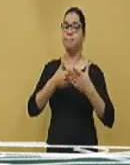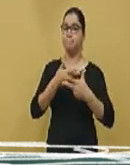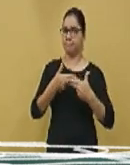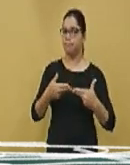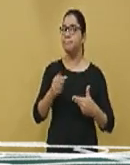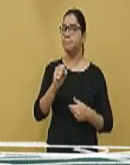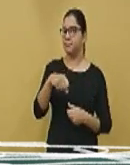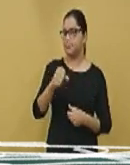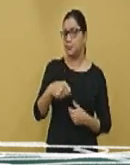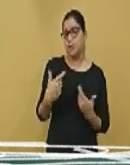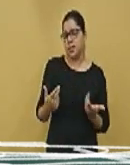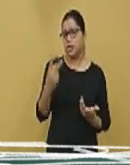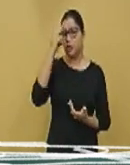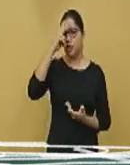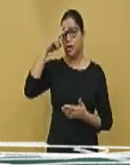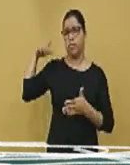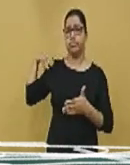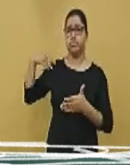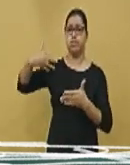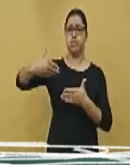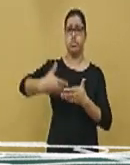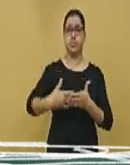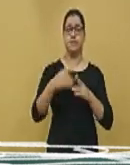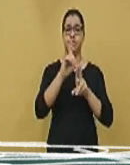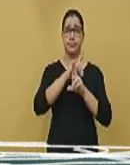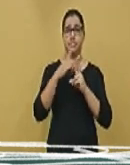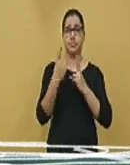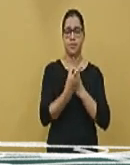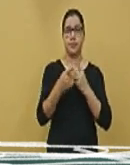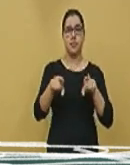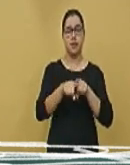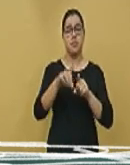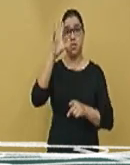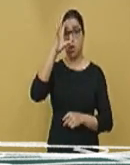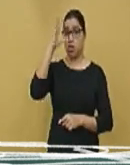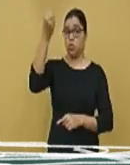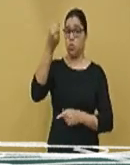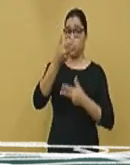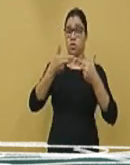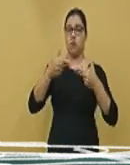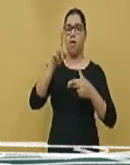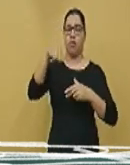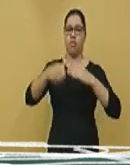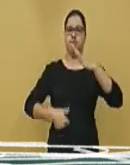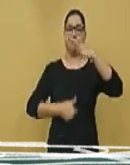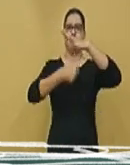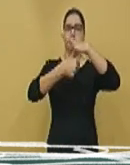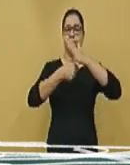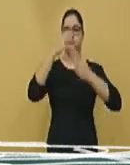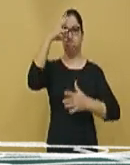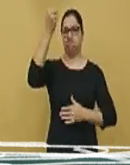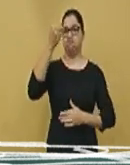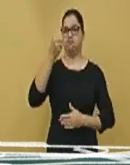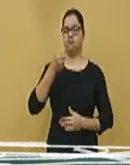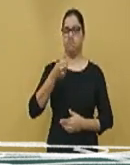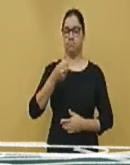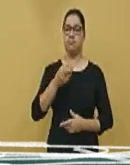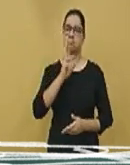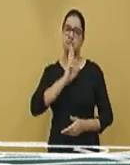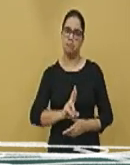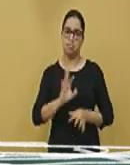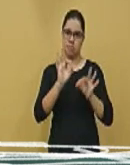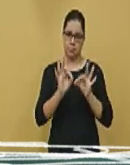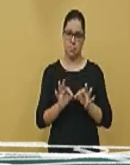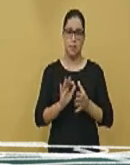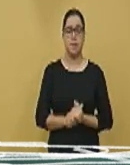acompanha toda a história da universidade, né? As decisões sempre são tomadas pela reitoria, né? Então, a chefia de gabinete, ela é